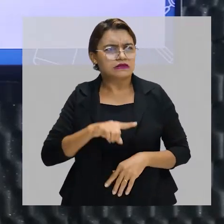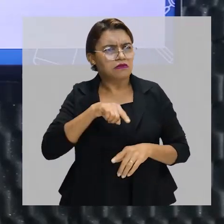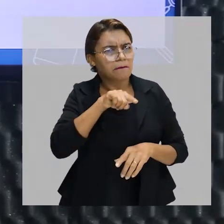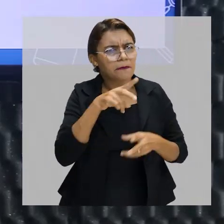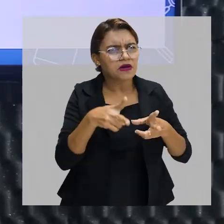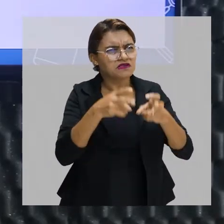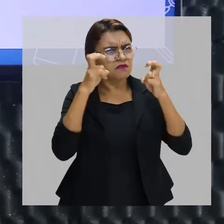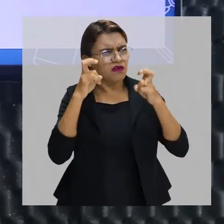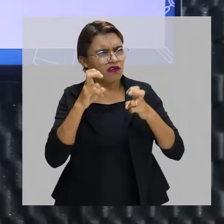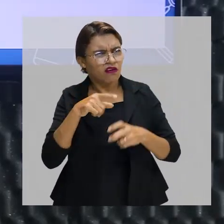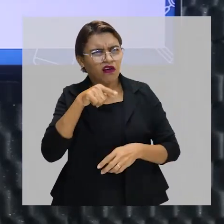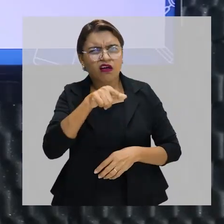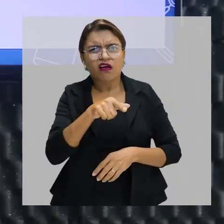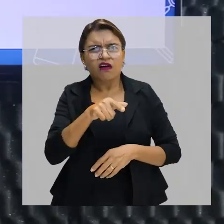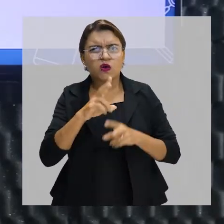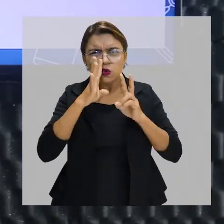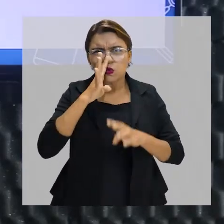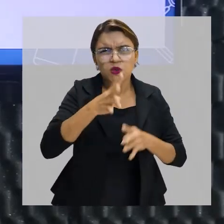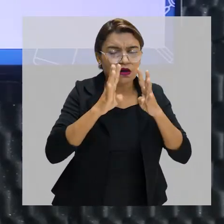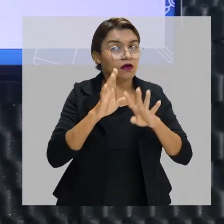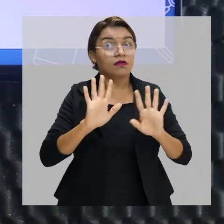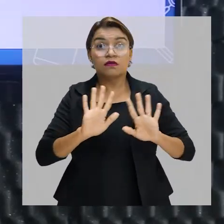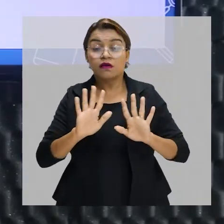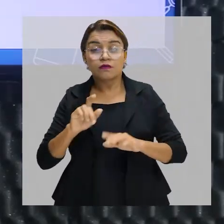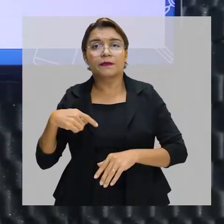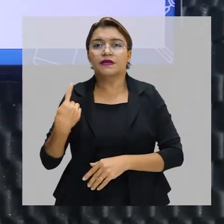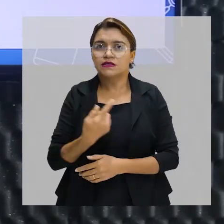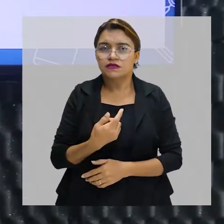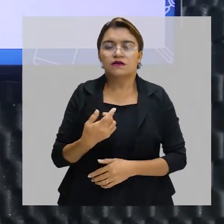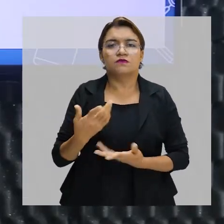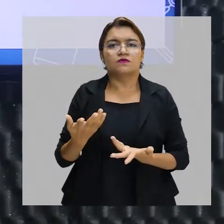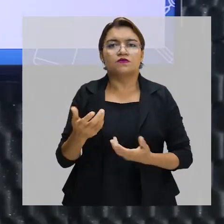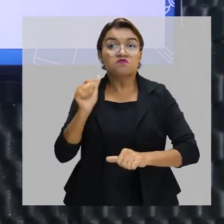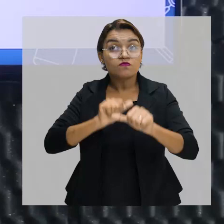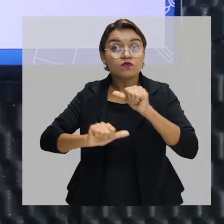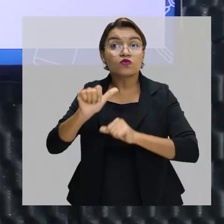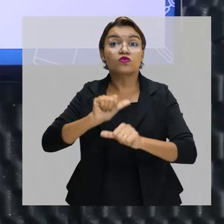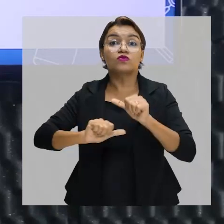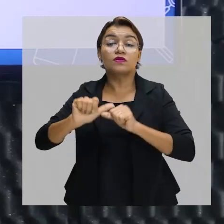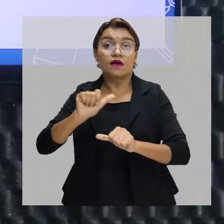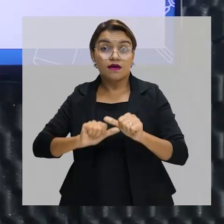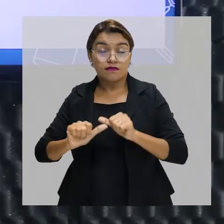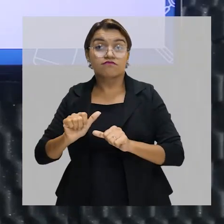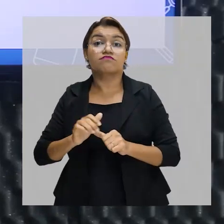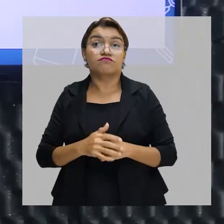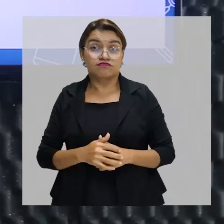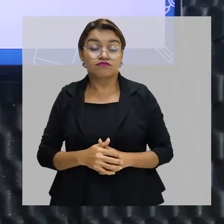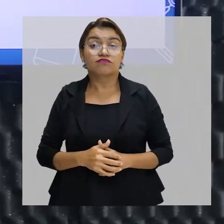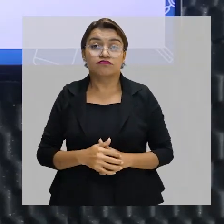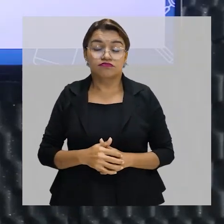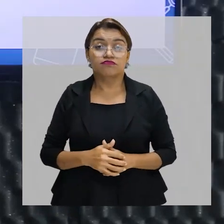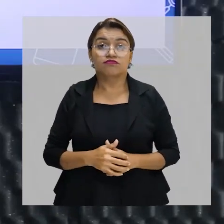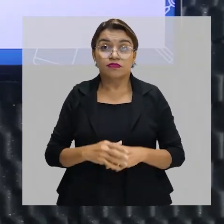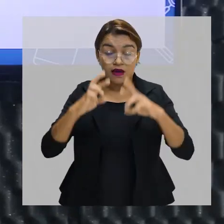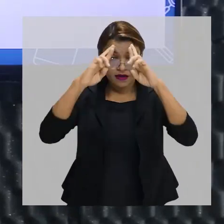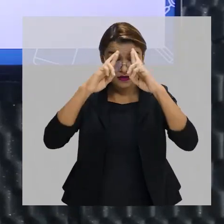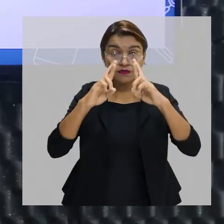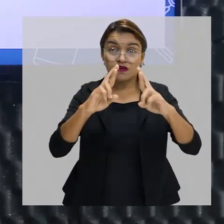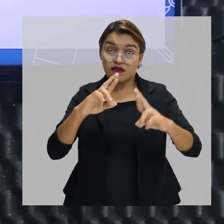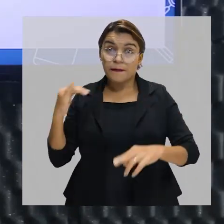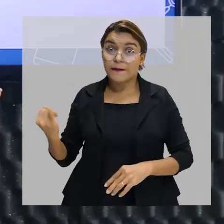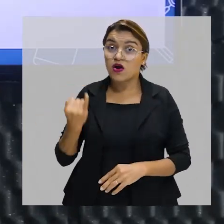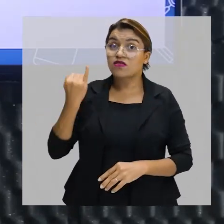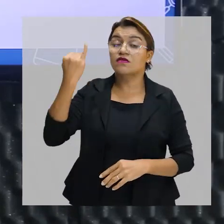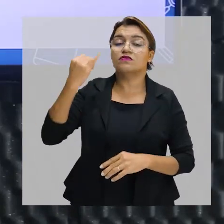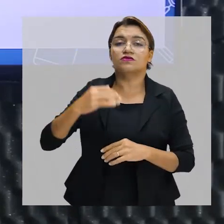Temos que reconstruir também os nossos conceitos de alteridade e respeito.